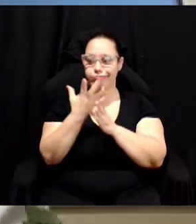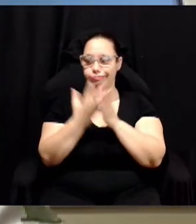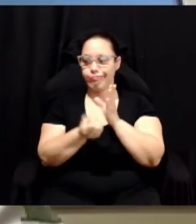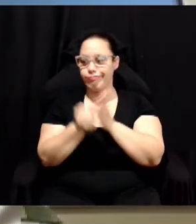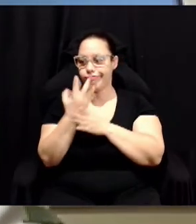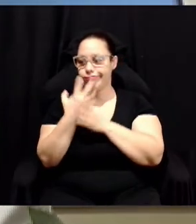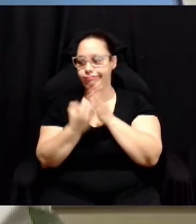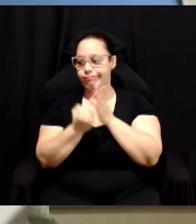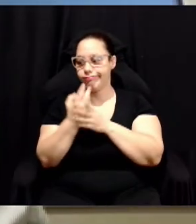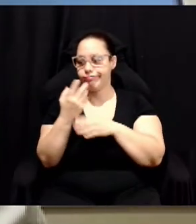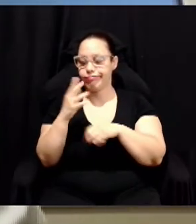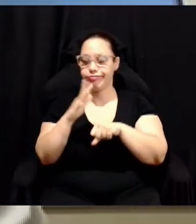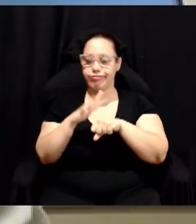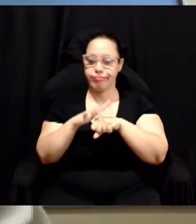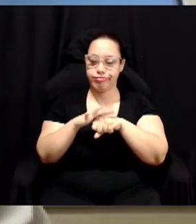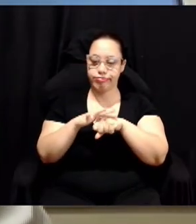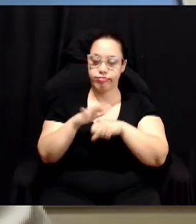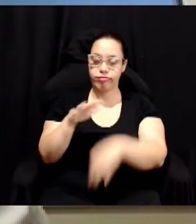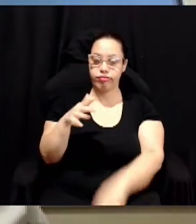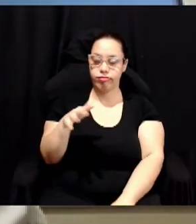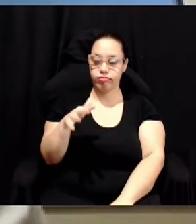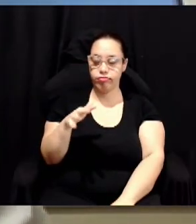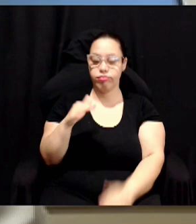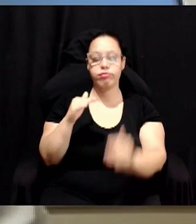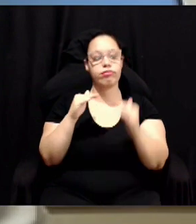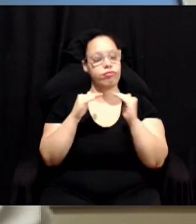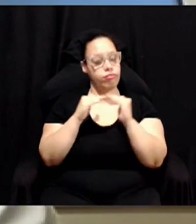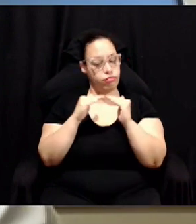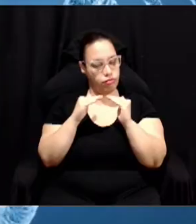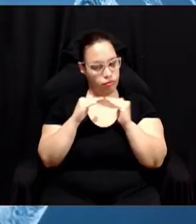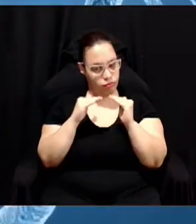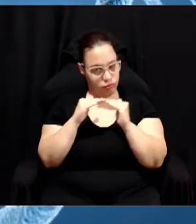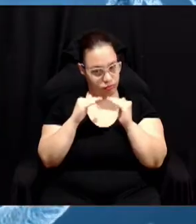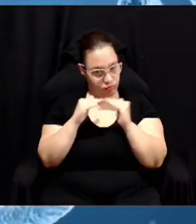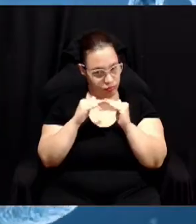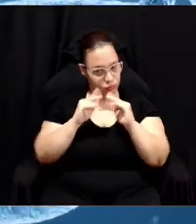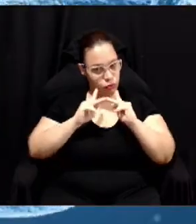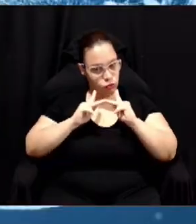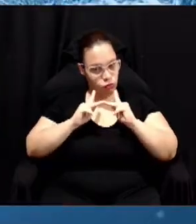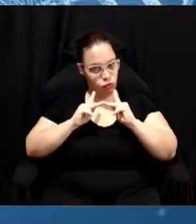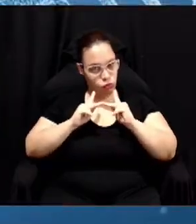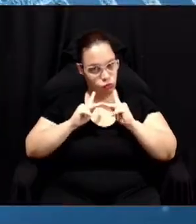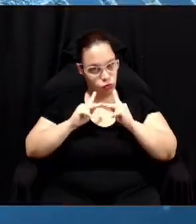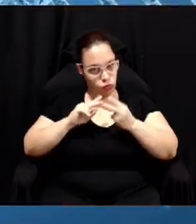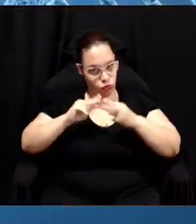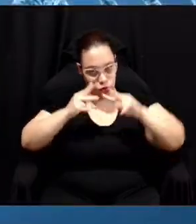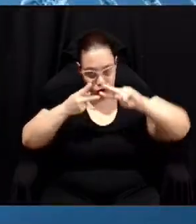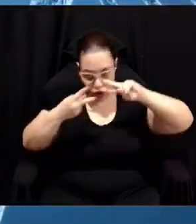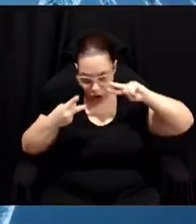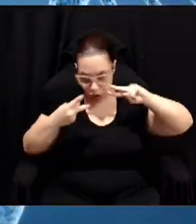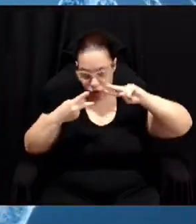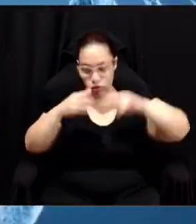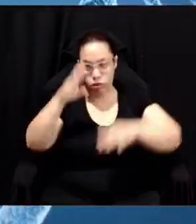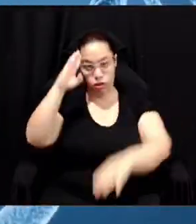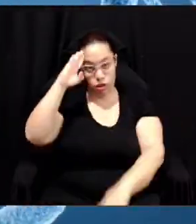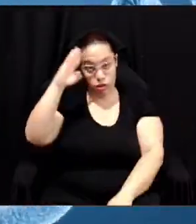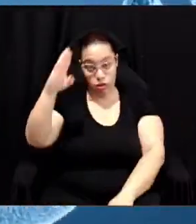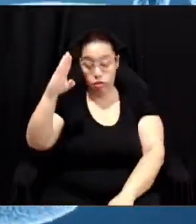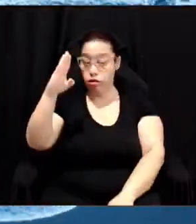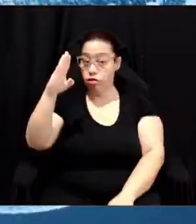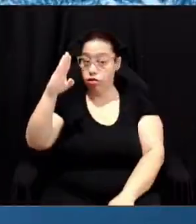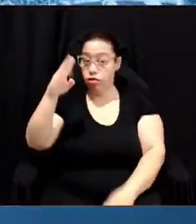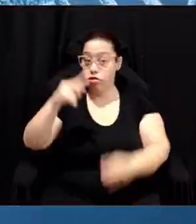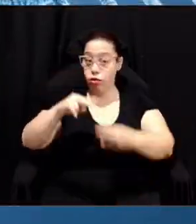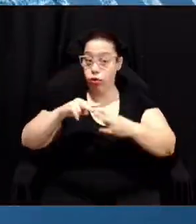de Parkinson, com certeza, ela tem um componente genético, mas ela principalmente tem um componente